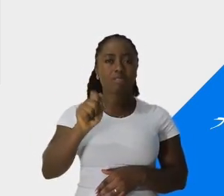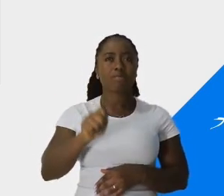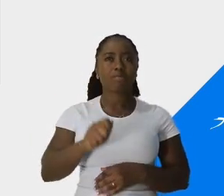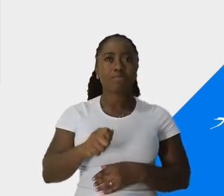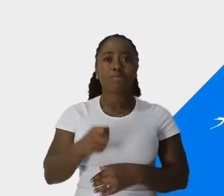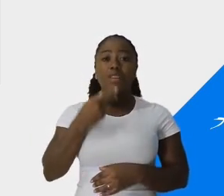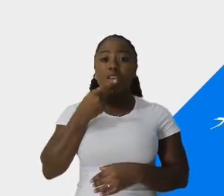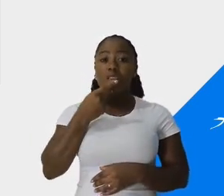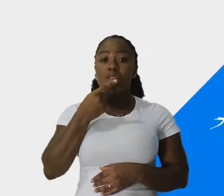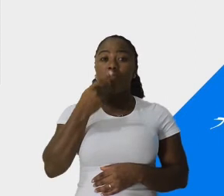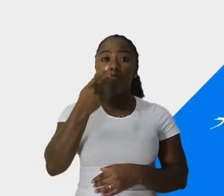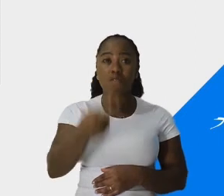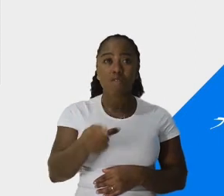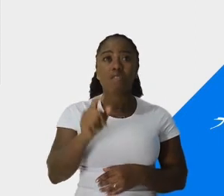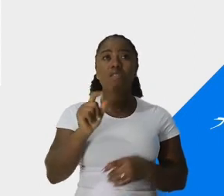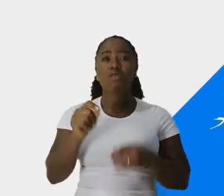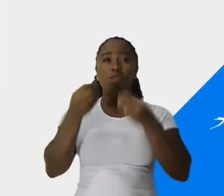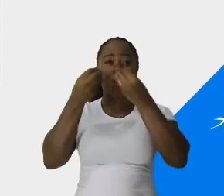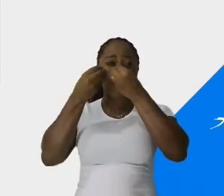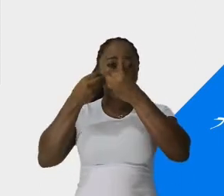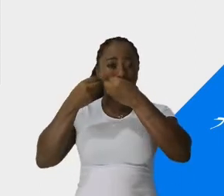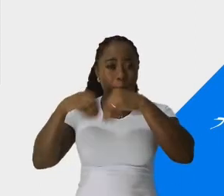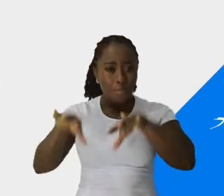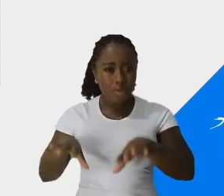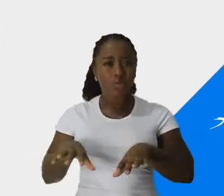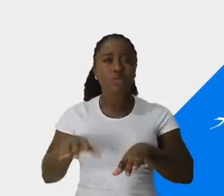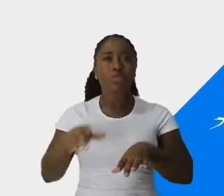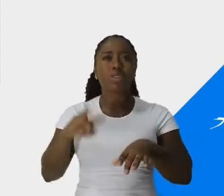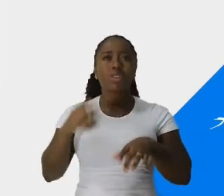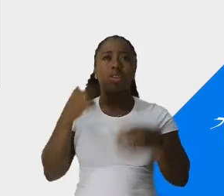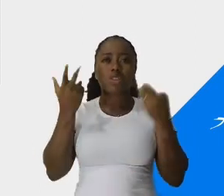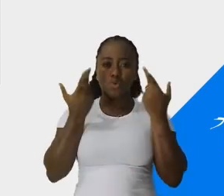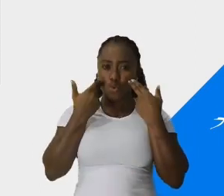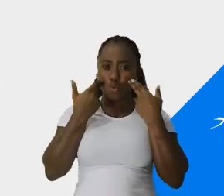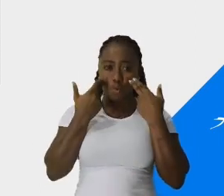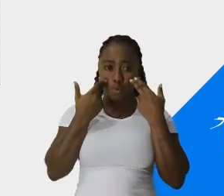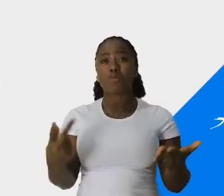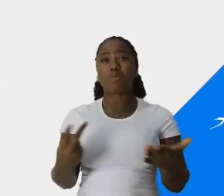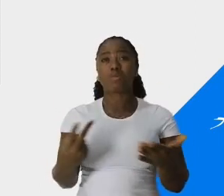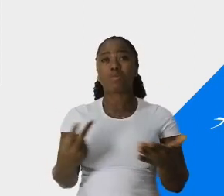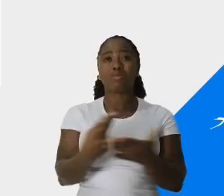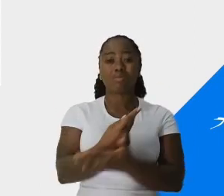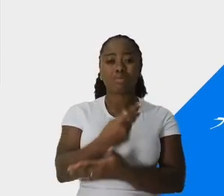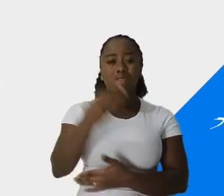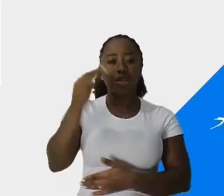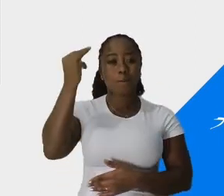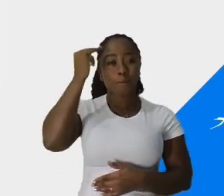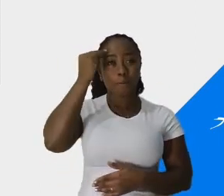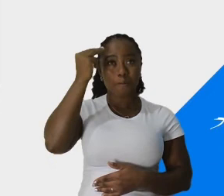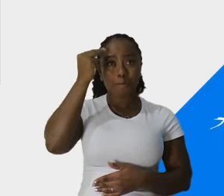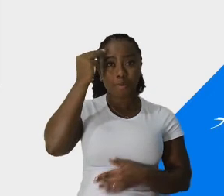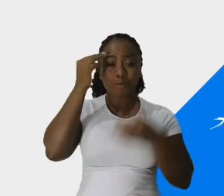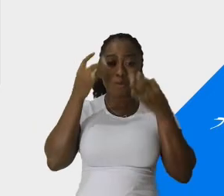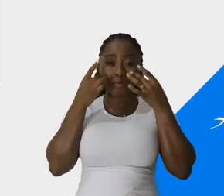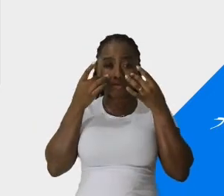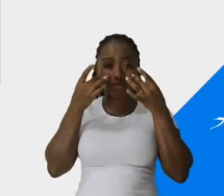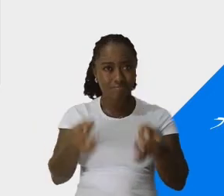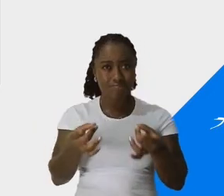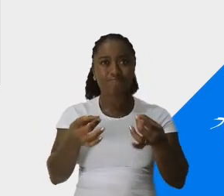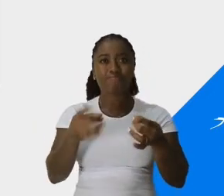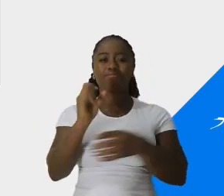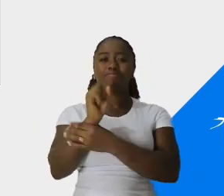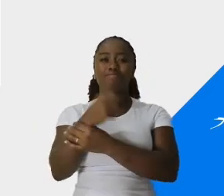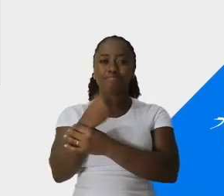em tumores, eles ocorrem em memória, atenção e também em outras funções executivas. E eles